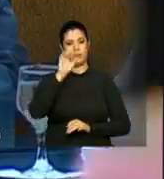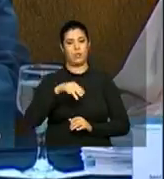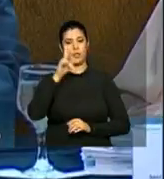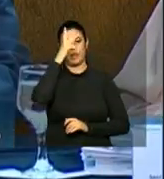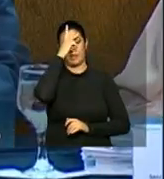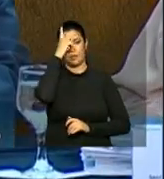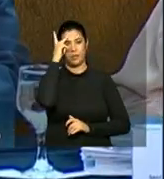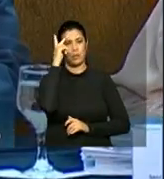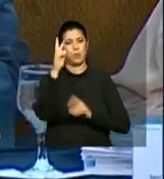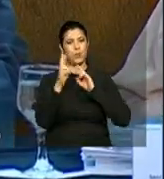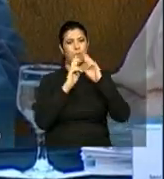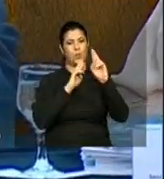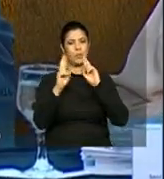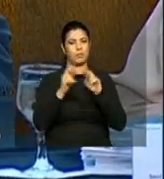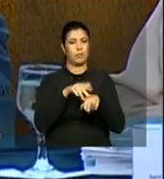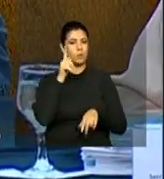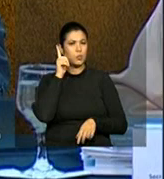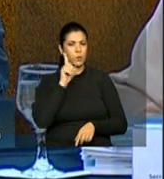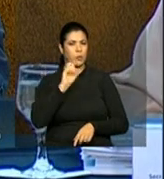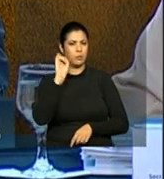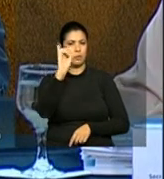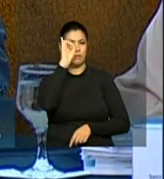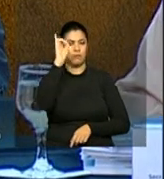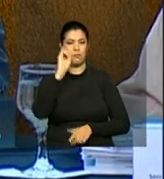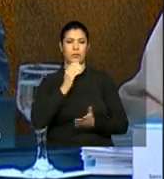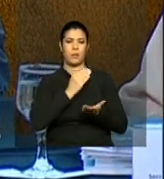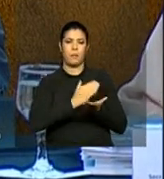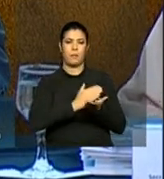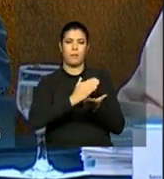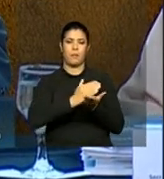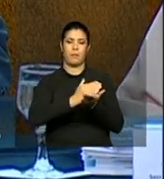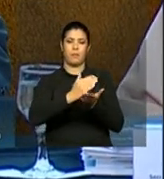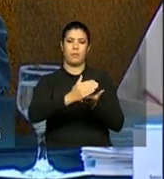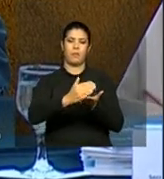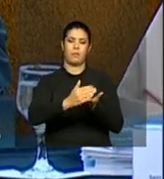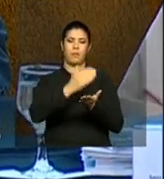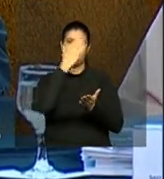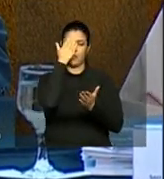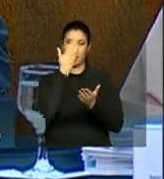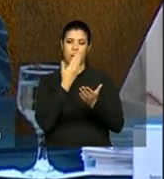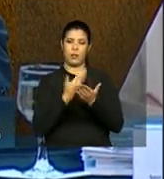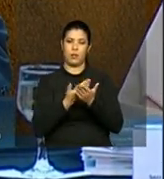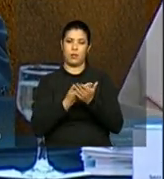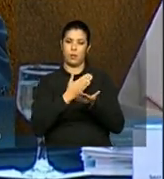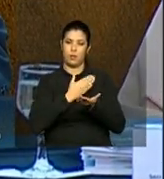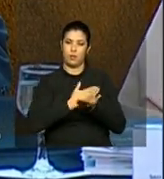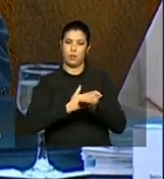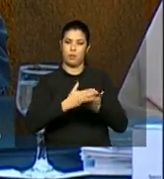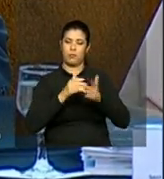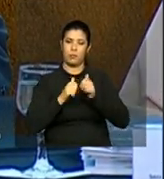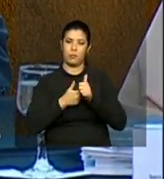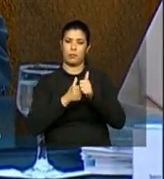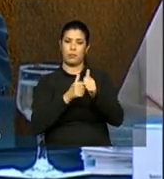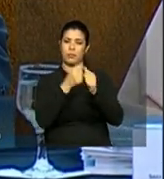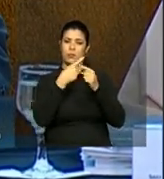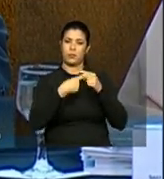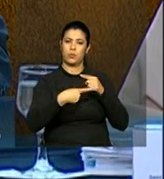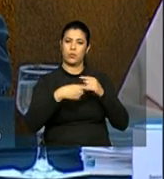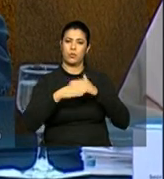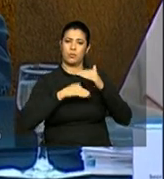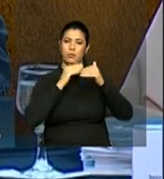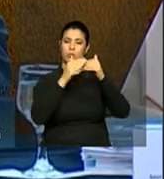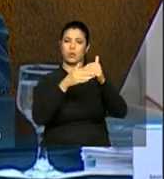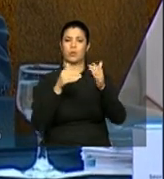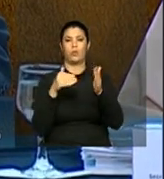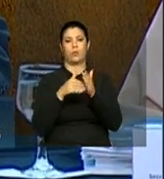que as grandes conquistas são feitas por etapa e eu acho que veio caminhando nisso ao longo desses últimos